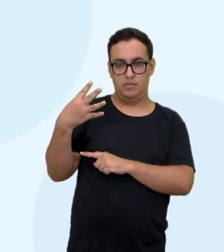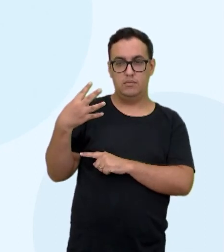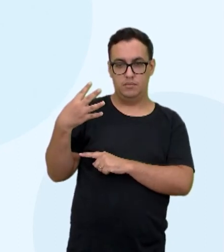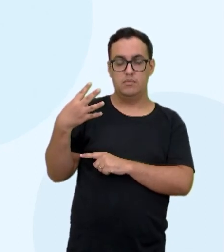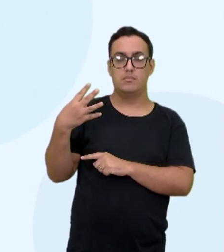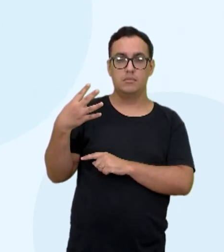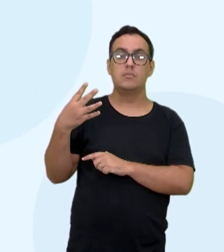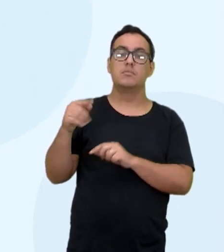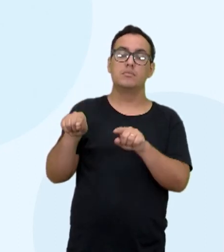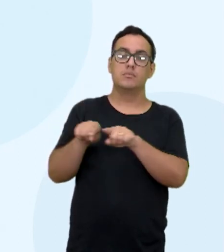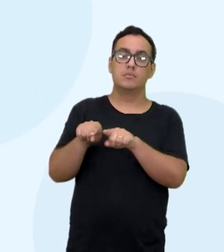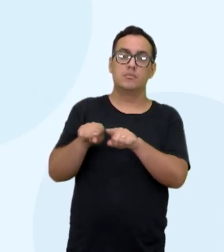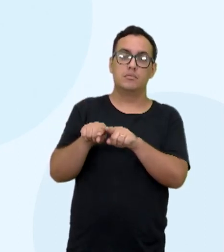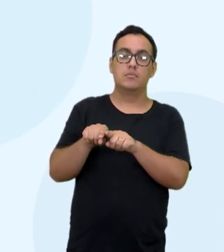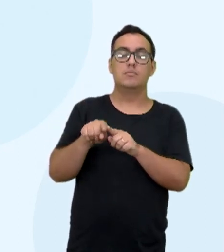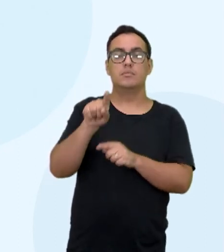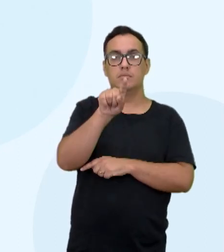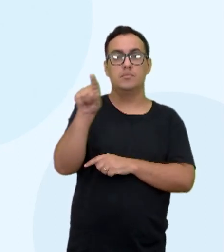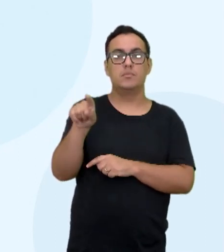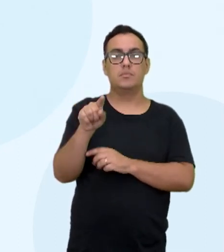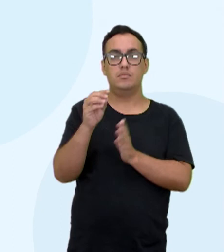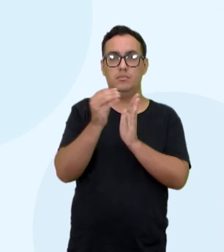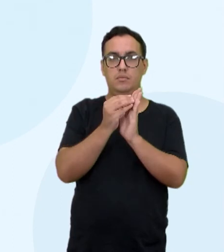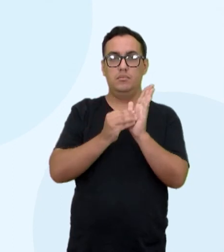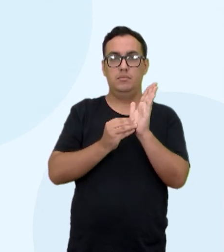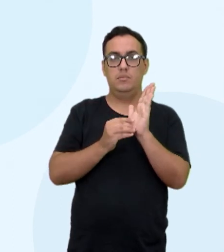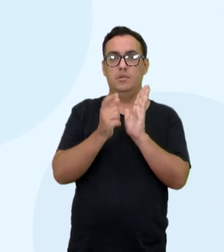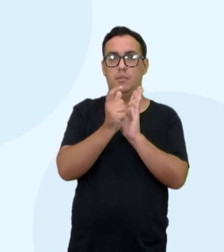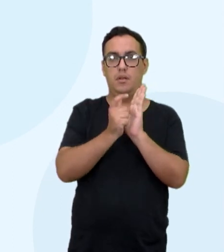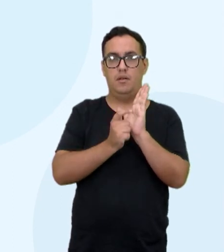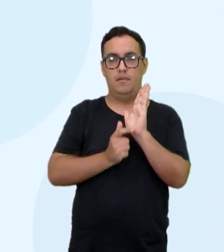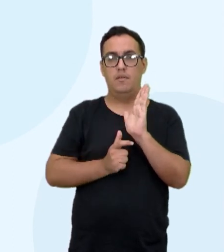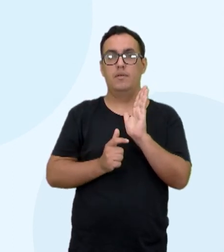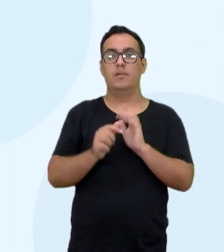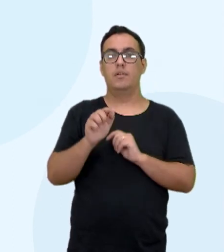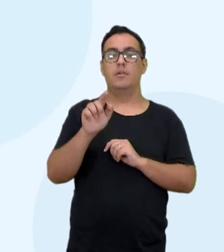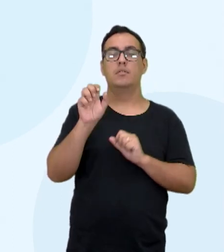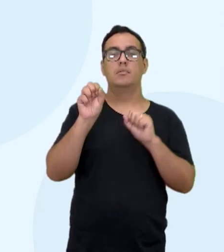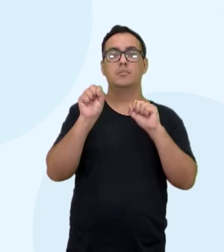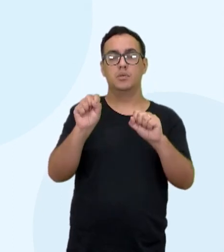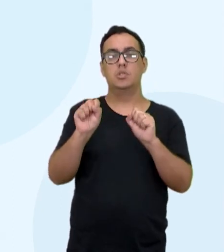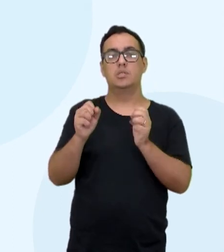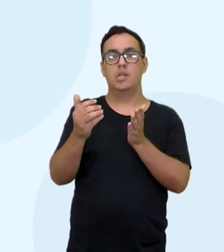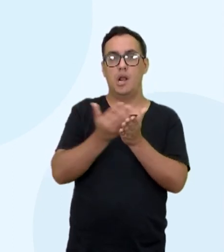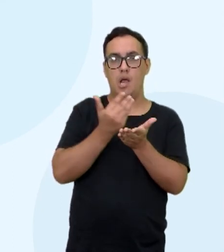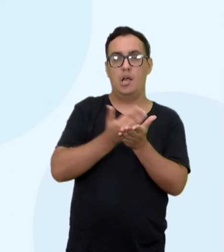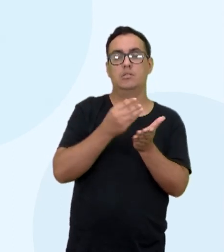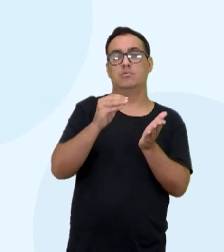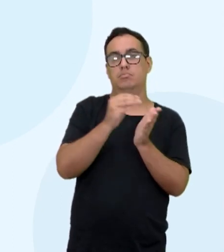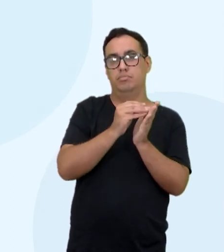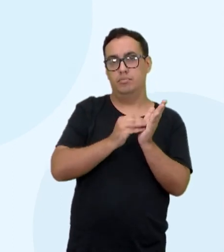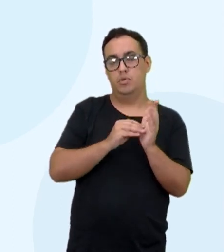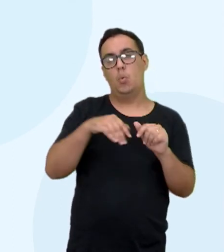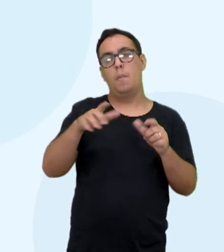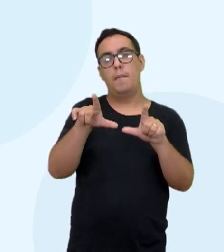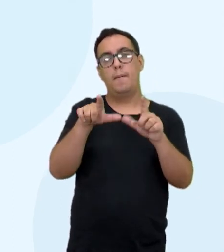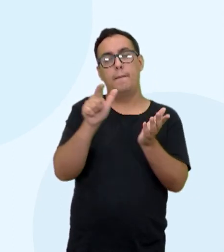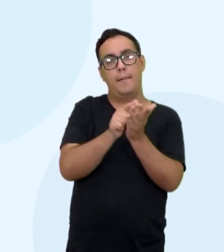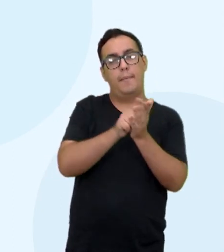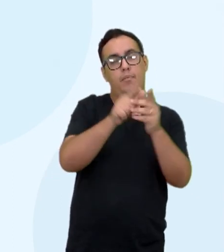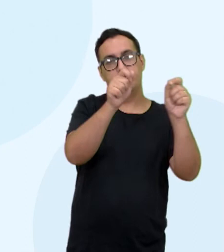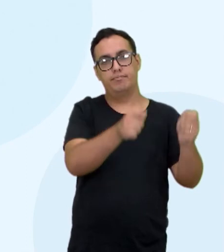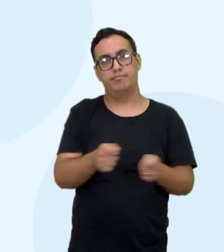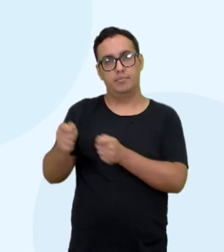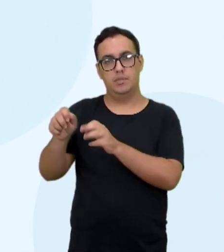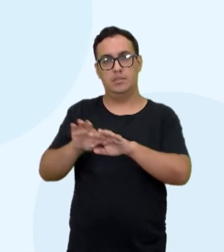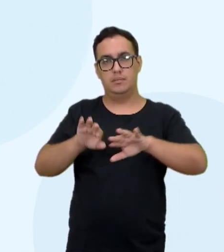E este glossário de termos pode ser realizado no caderno ou em folhas separadas, ou até uma ideia é